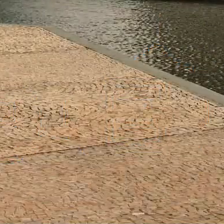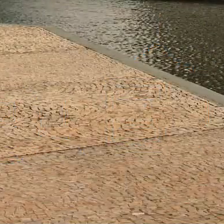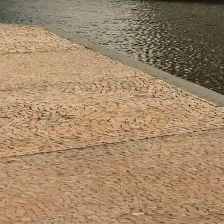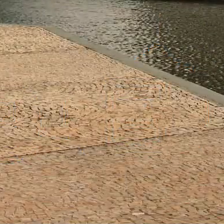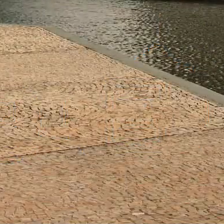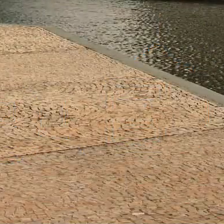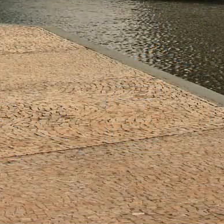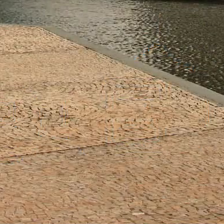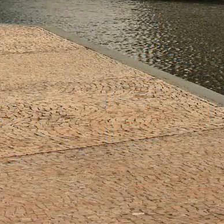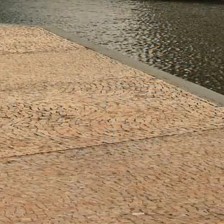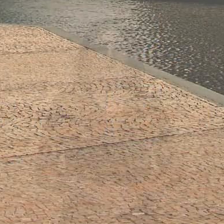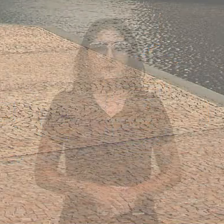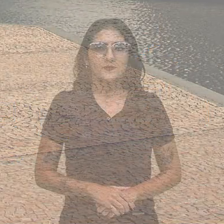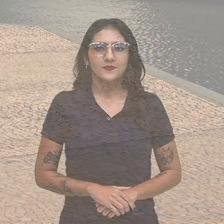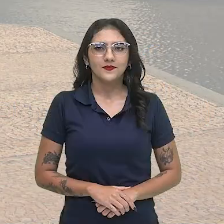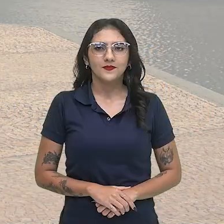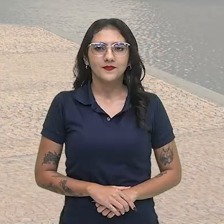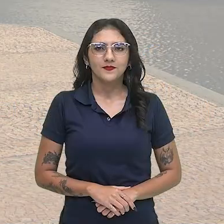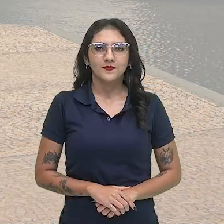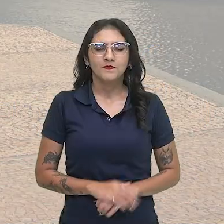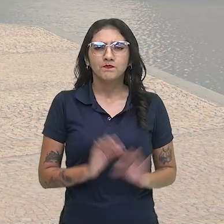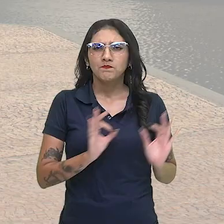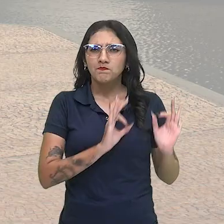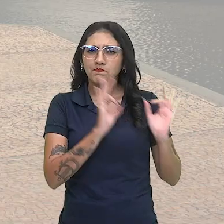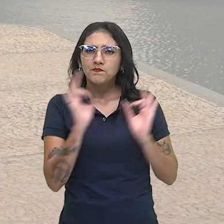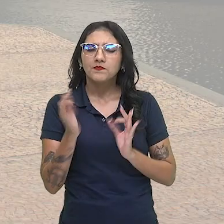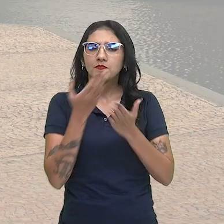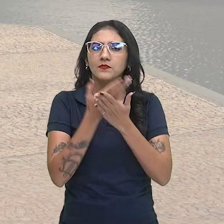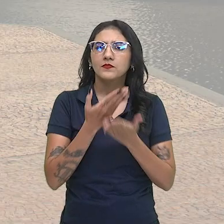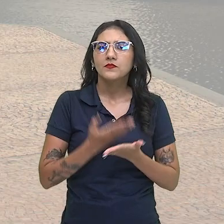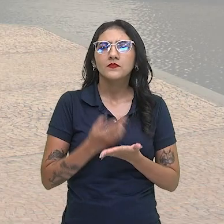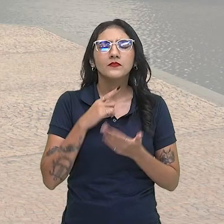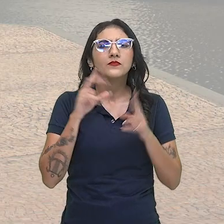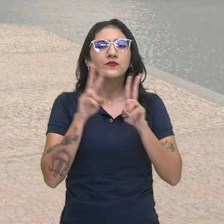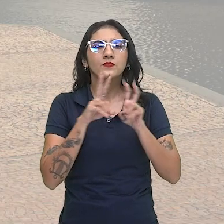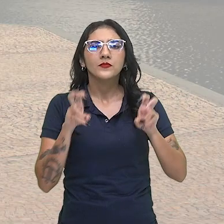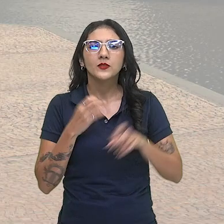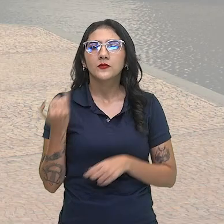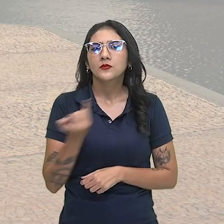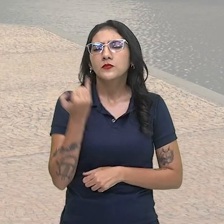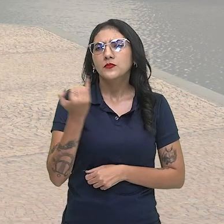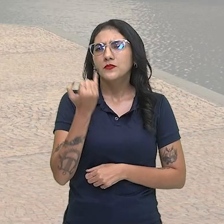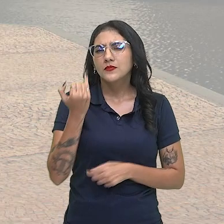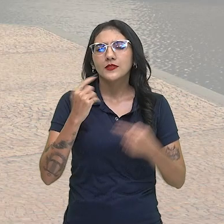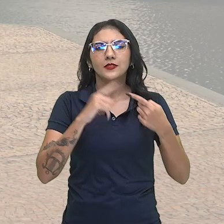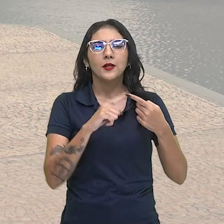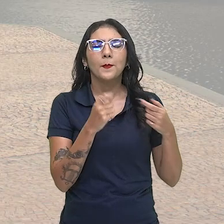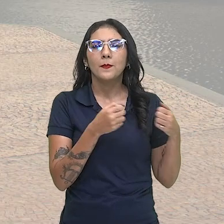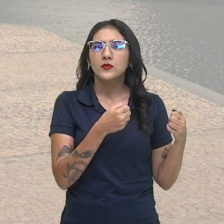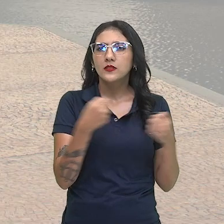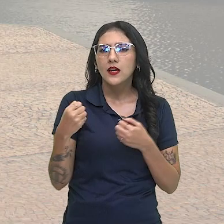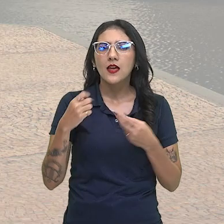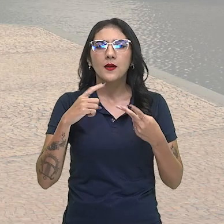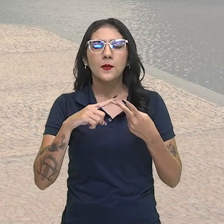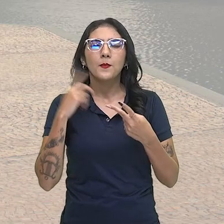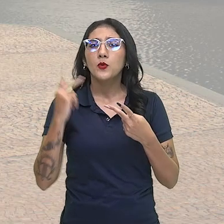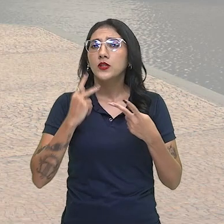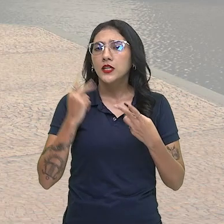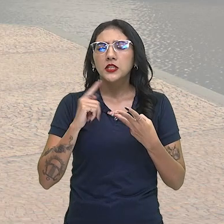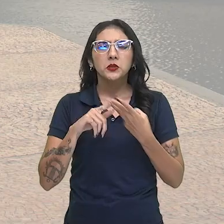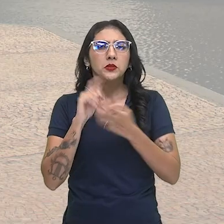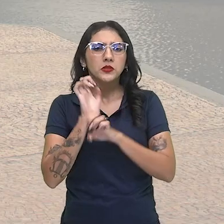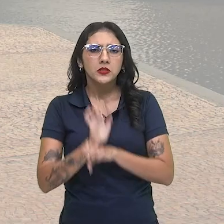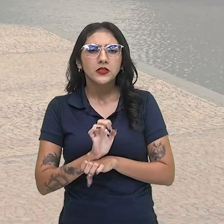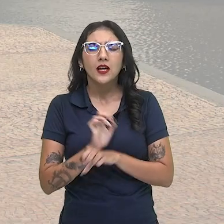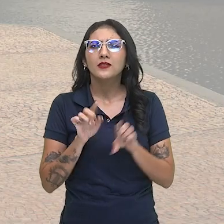Nas nossas aulas, a gente trabalhou, discutiu aqui a questão desses conceitos importantes como poder, política e Estado. E